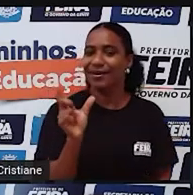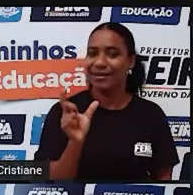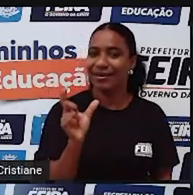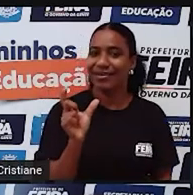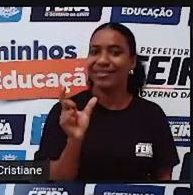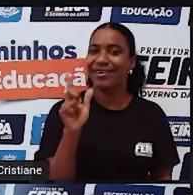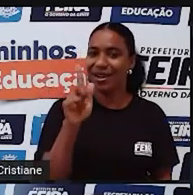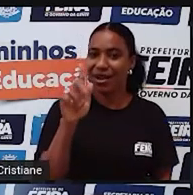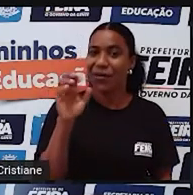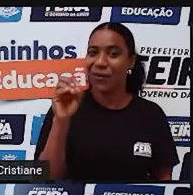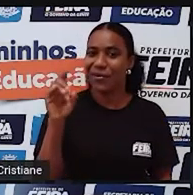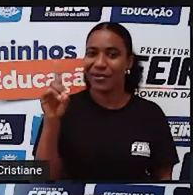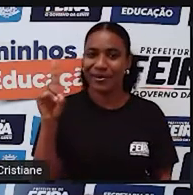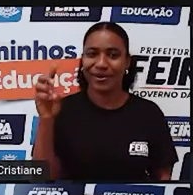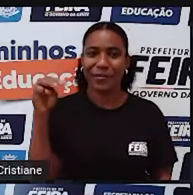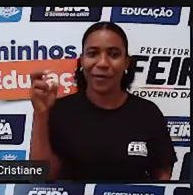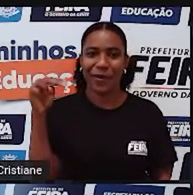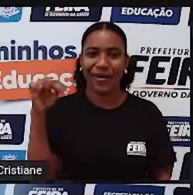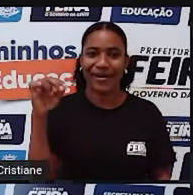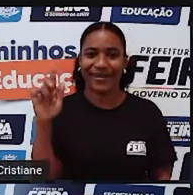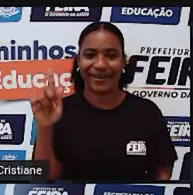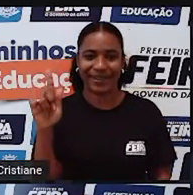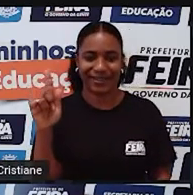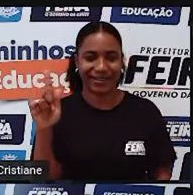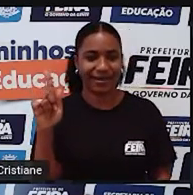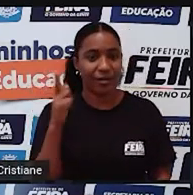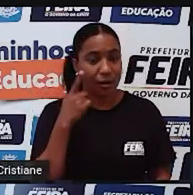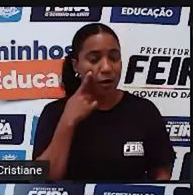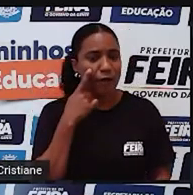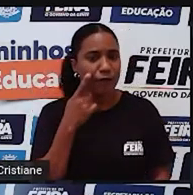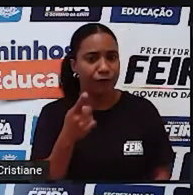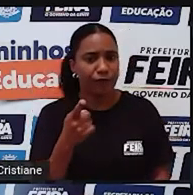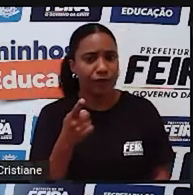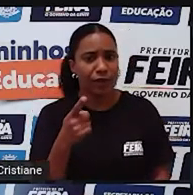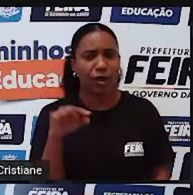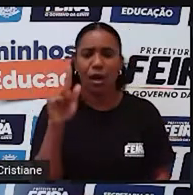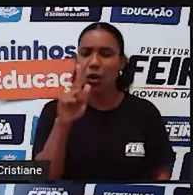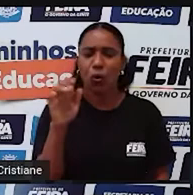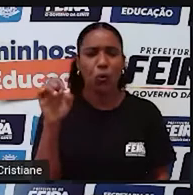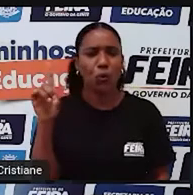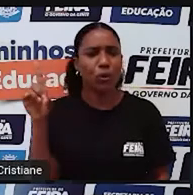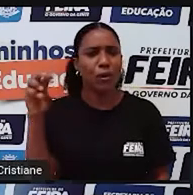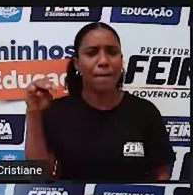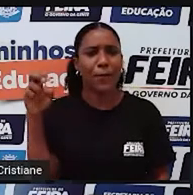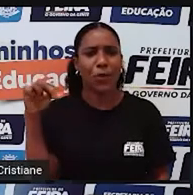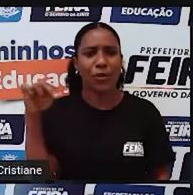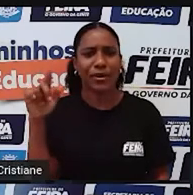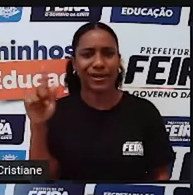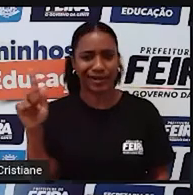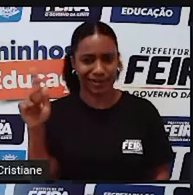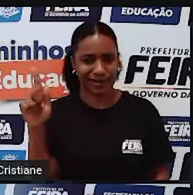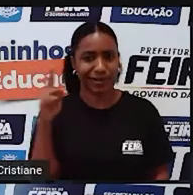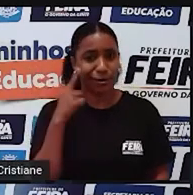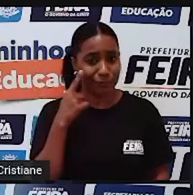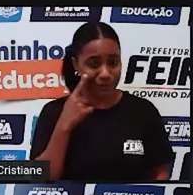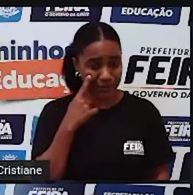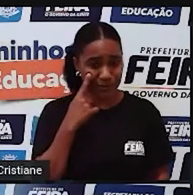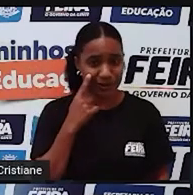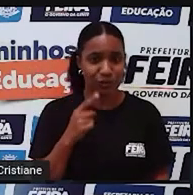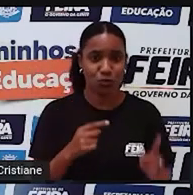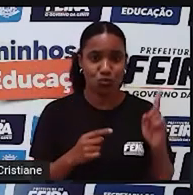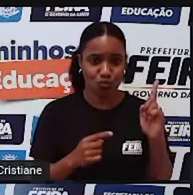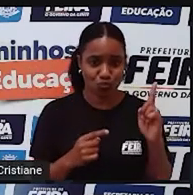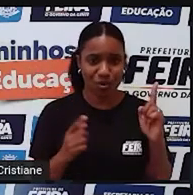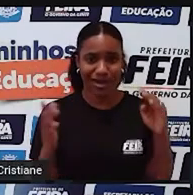good morning. Observe que good morning é utilizado neste período da manhã,